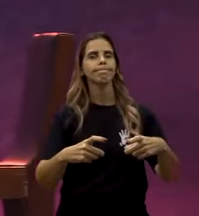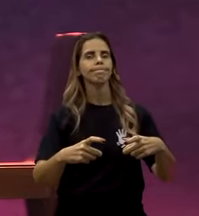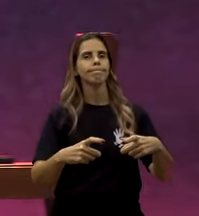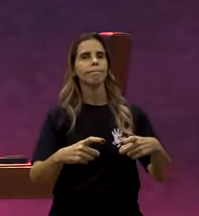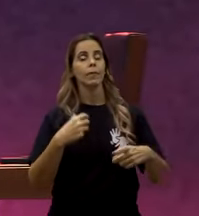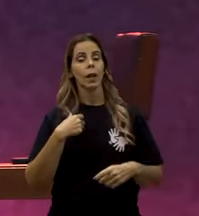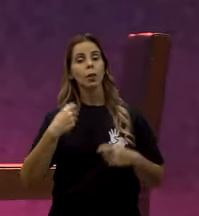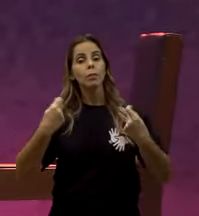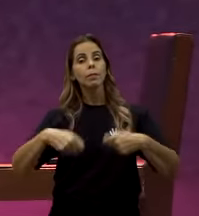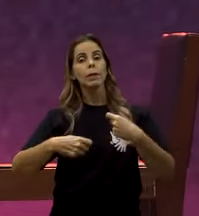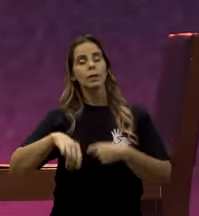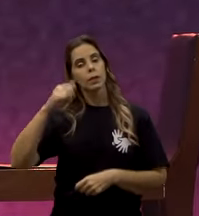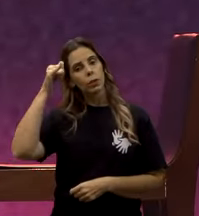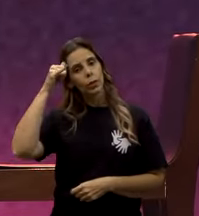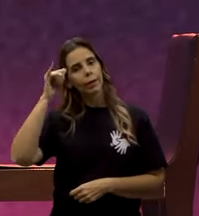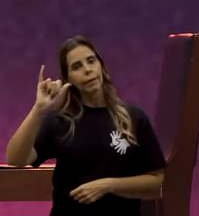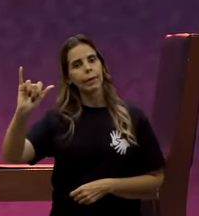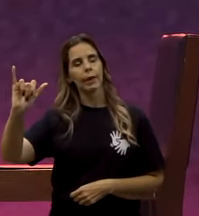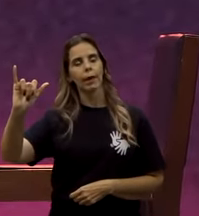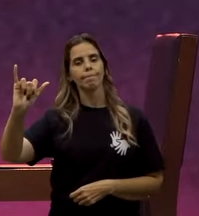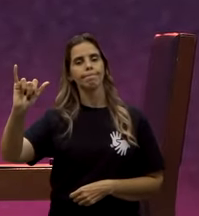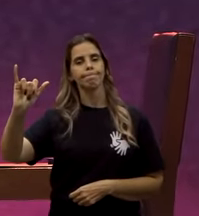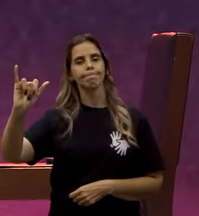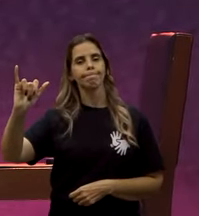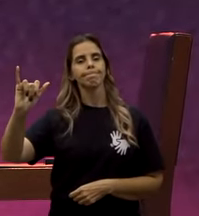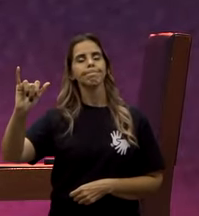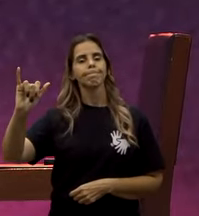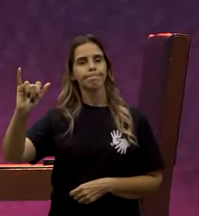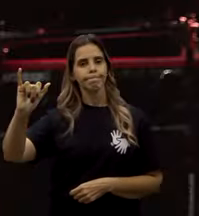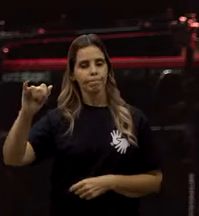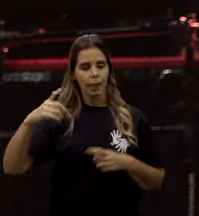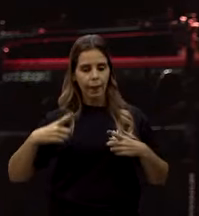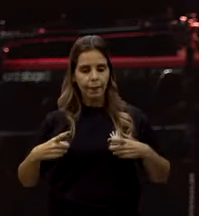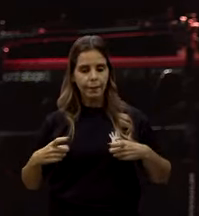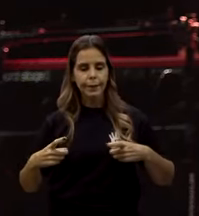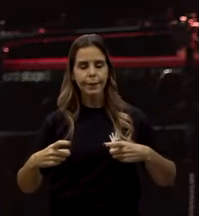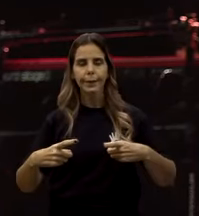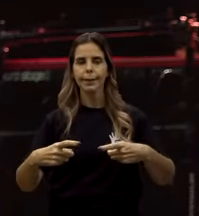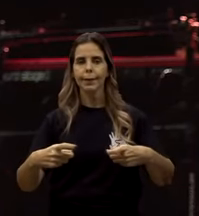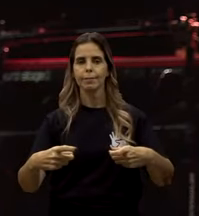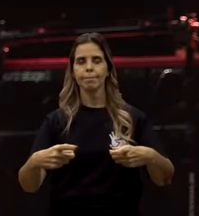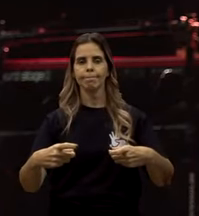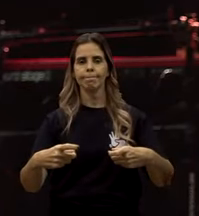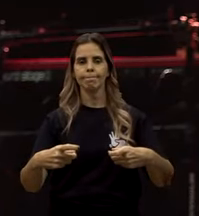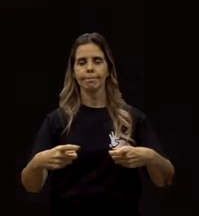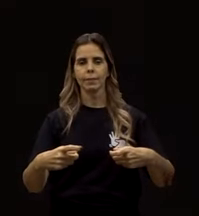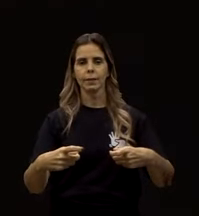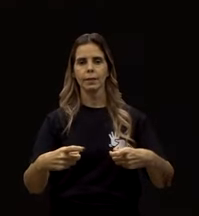me diga assim eu preciso evitar batalhas desnecessárias